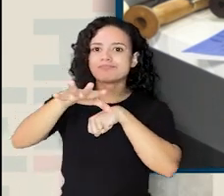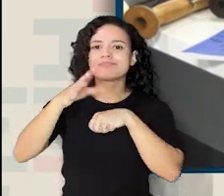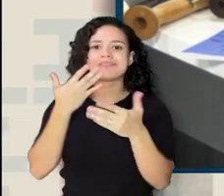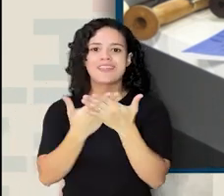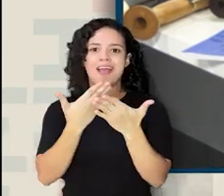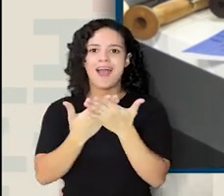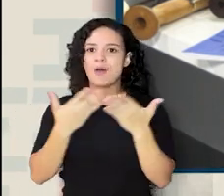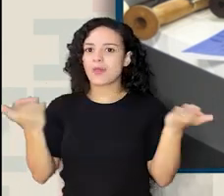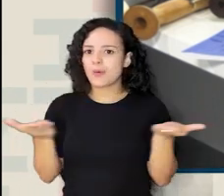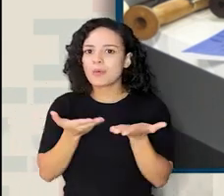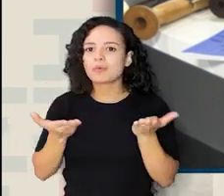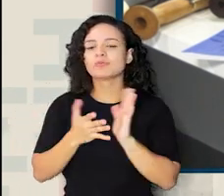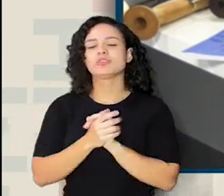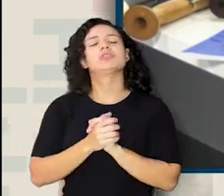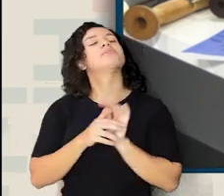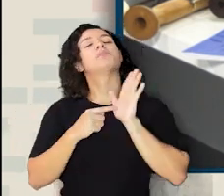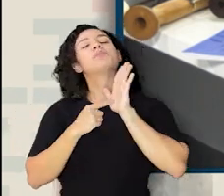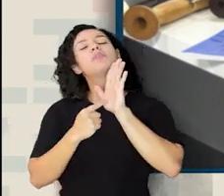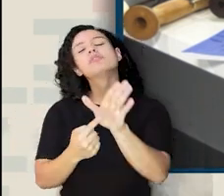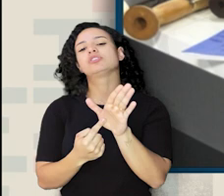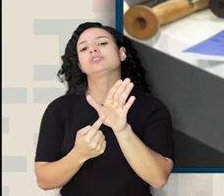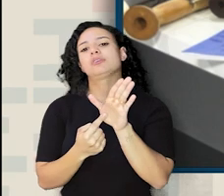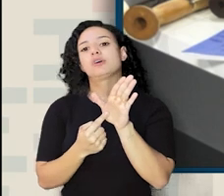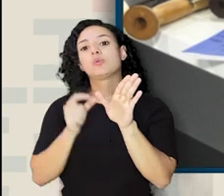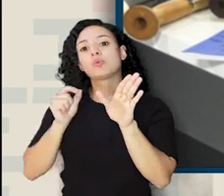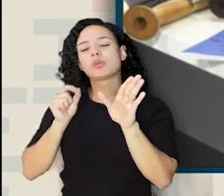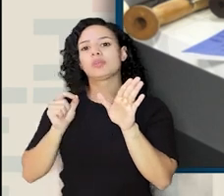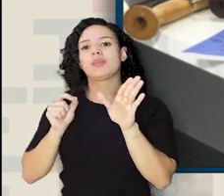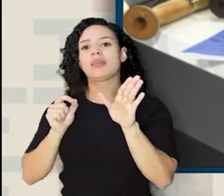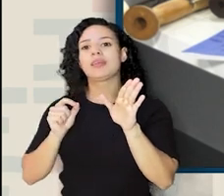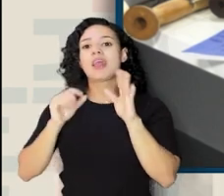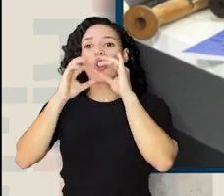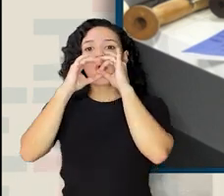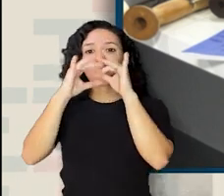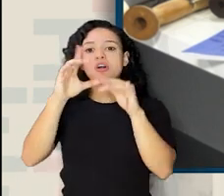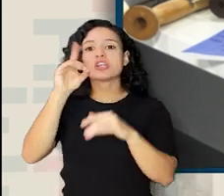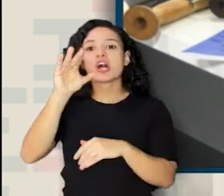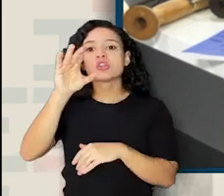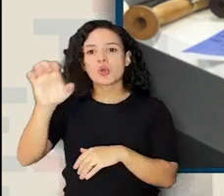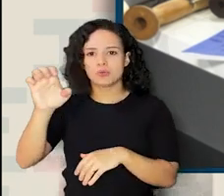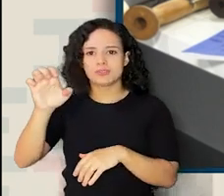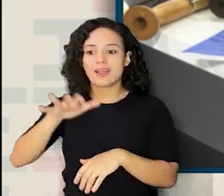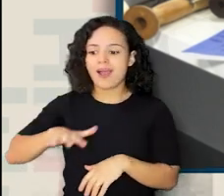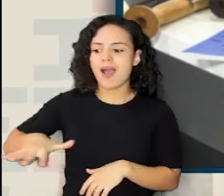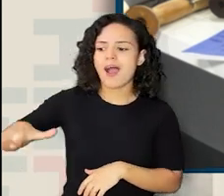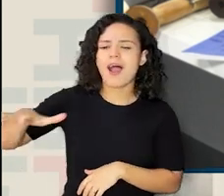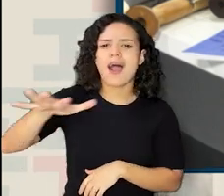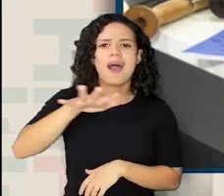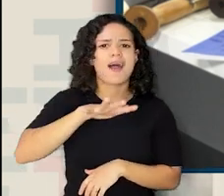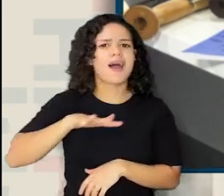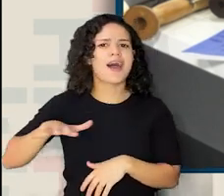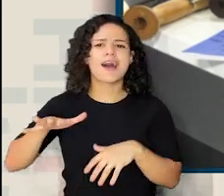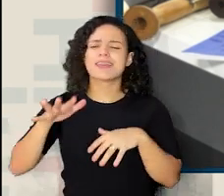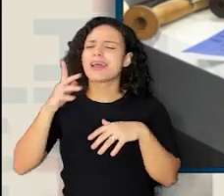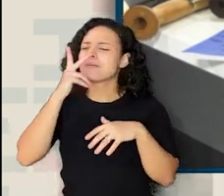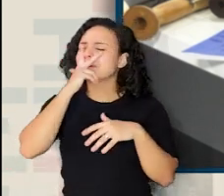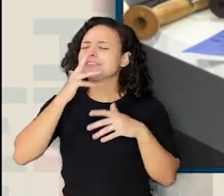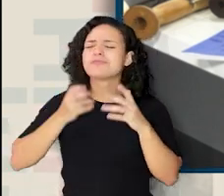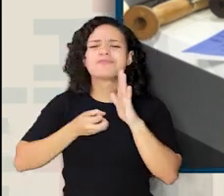que eu queria deixar para vocês desse módulo é que mostrar para vocês que o universo da flauta doce é um